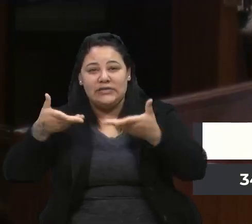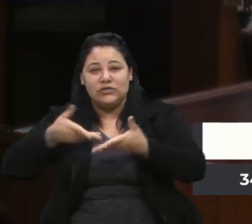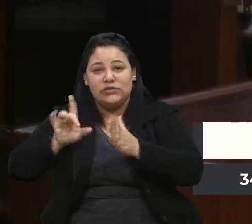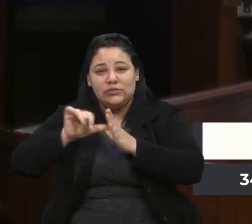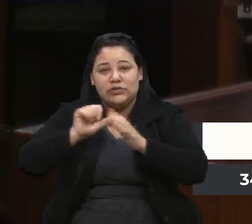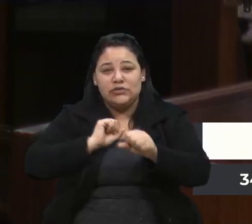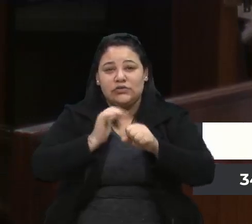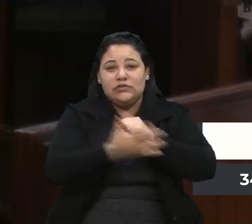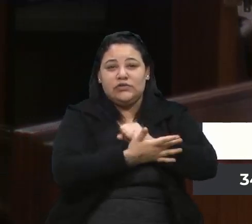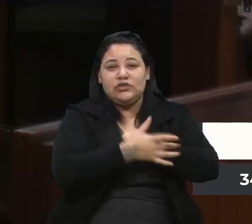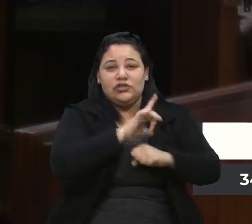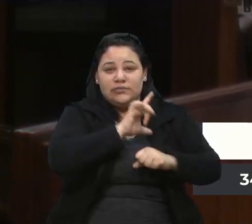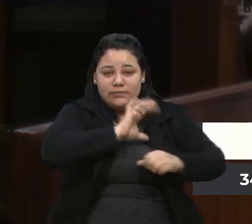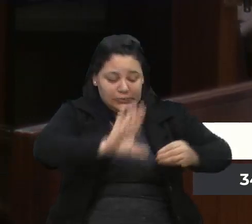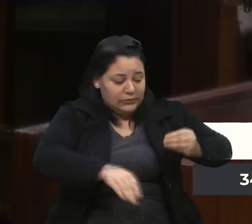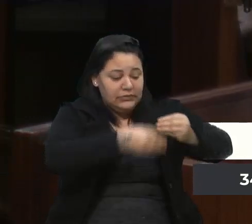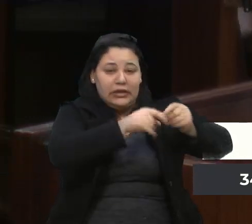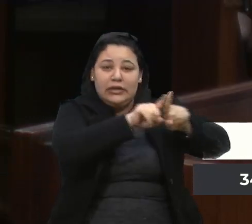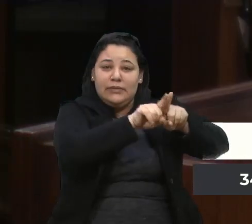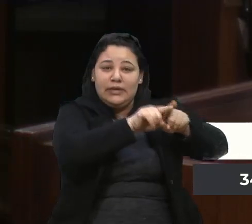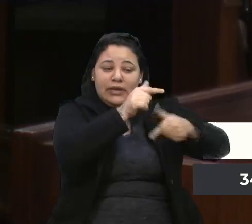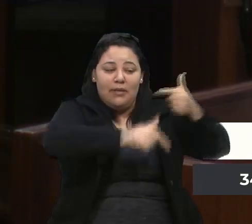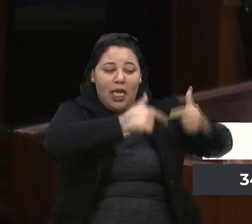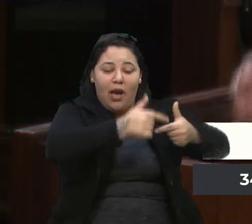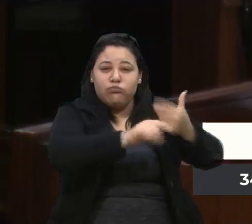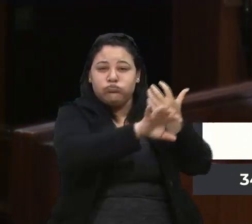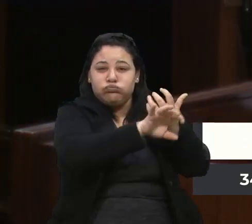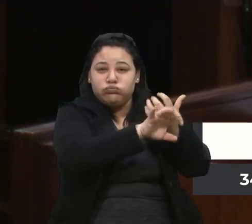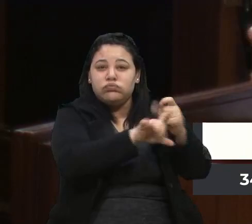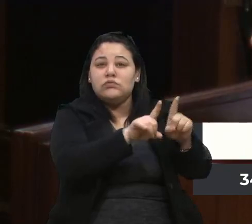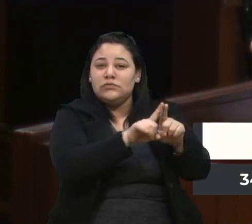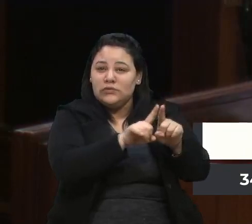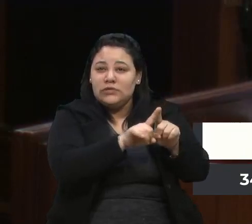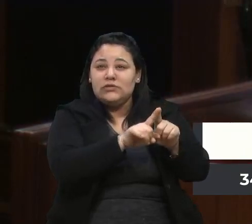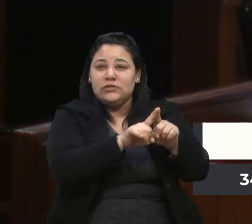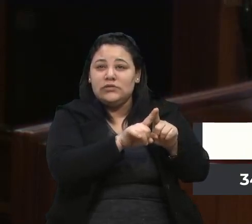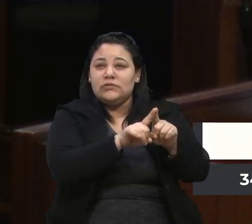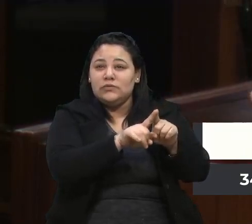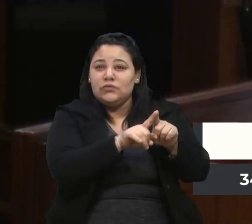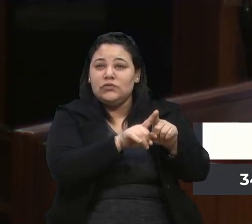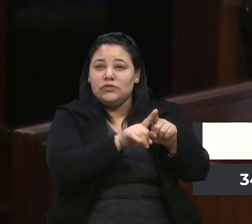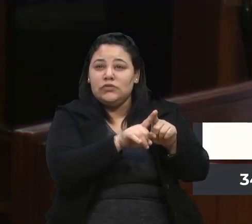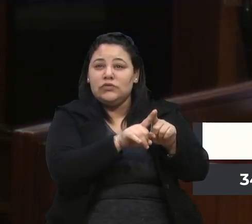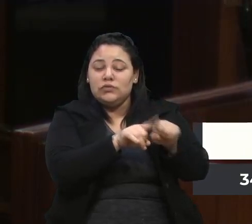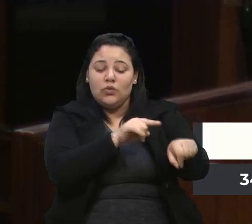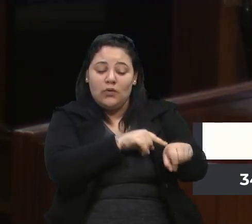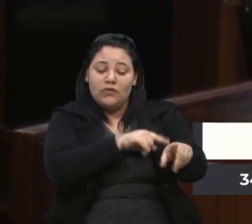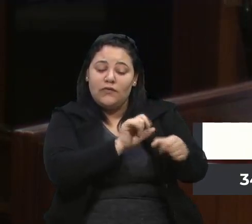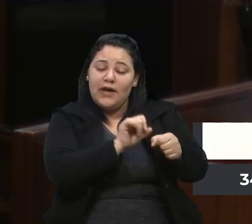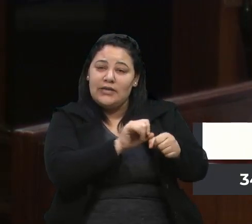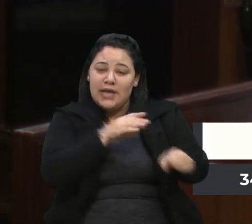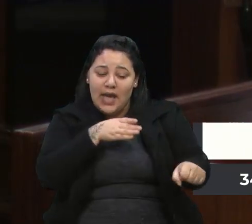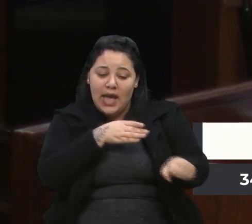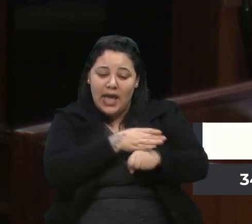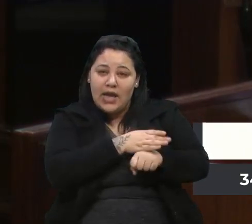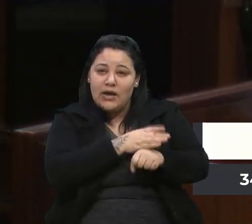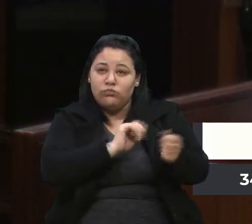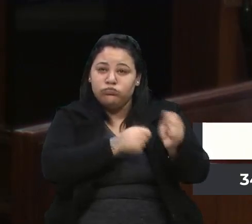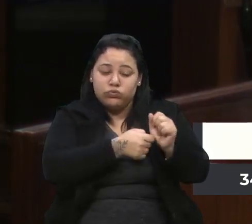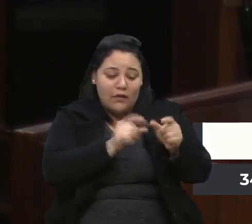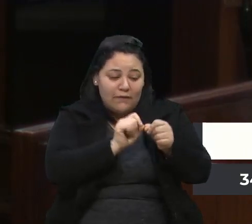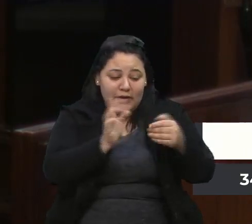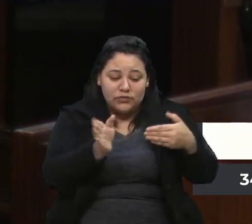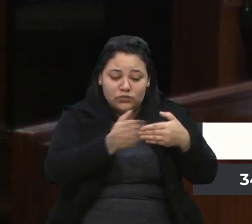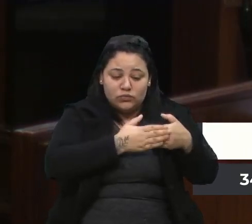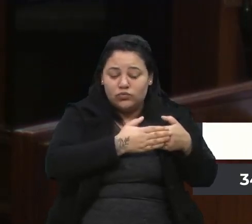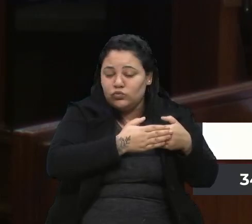gente teve esse acréscimo via remoto. Momento em que o voluntário faz o login, se fecha no ambiente que ele cria dentro